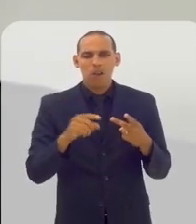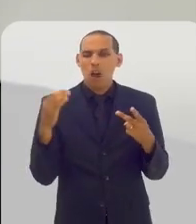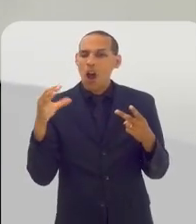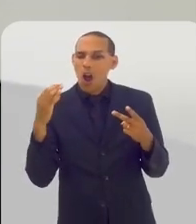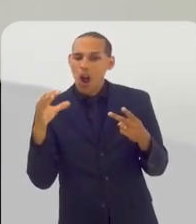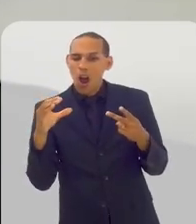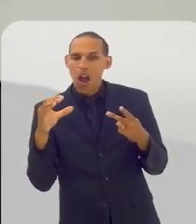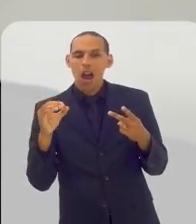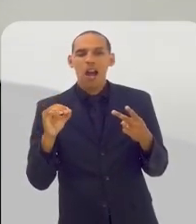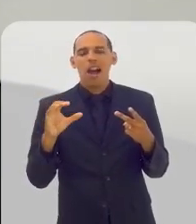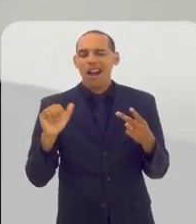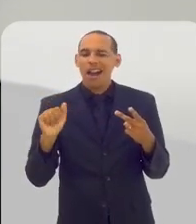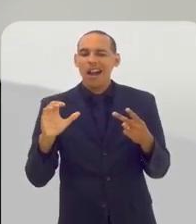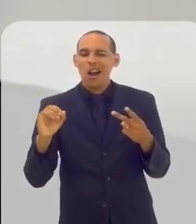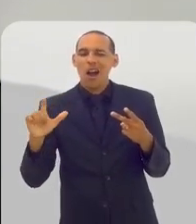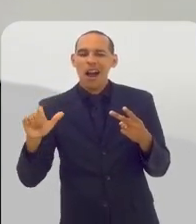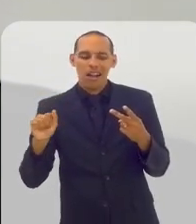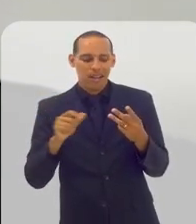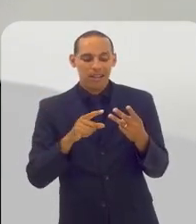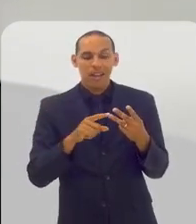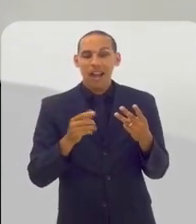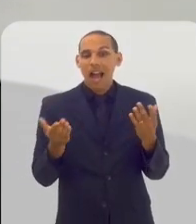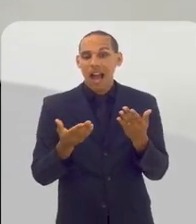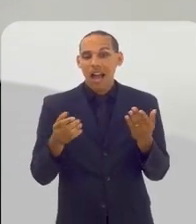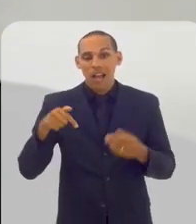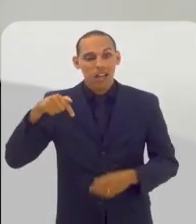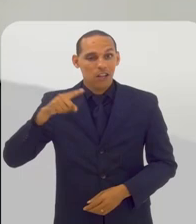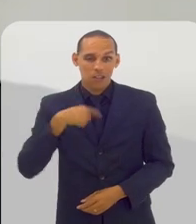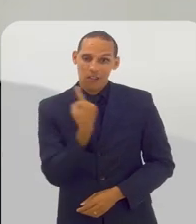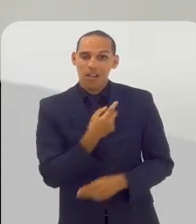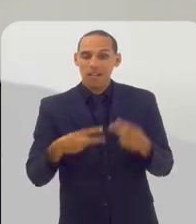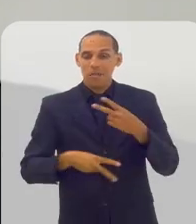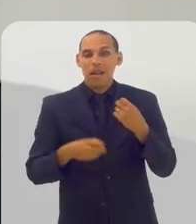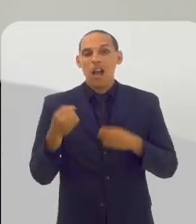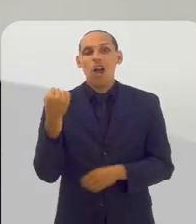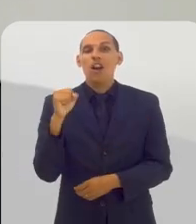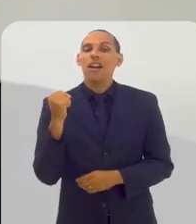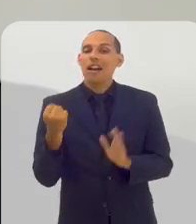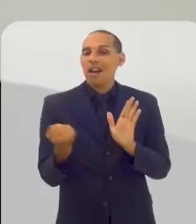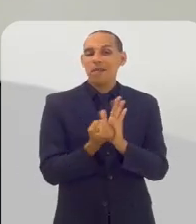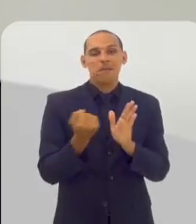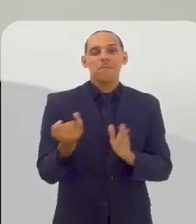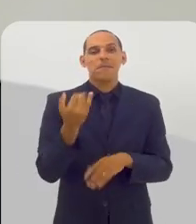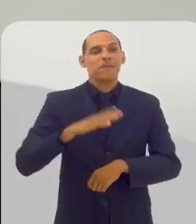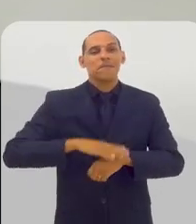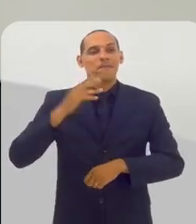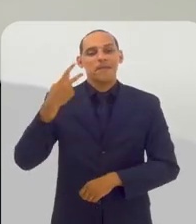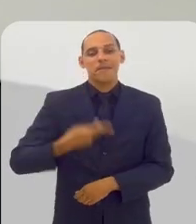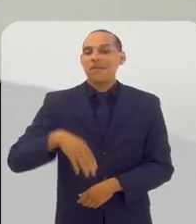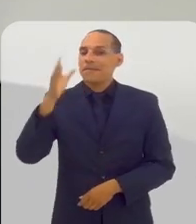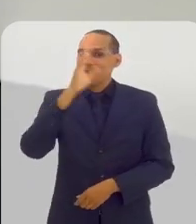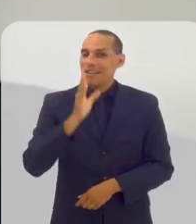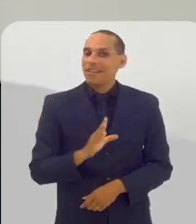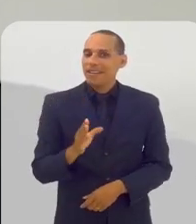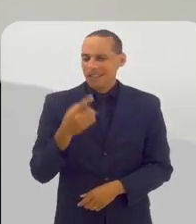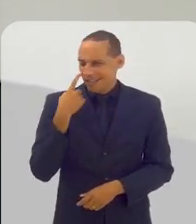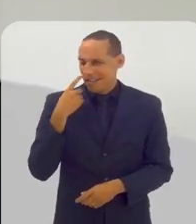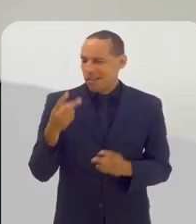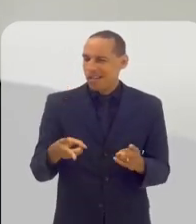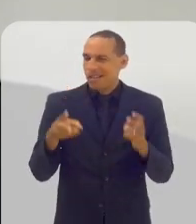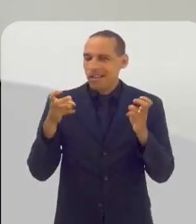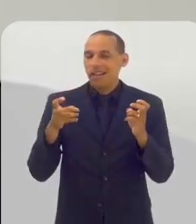Itaú coca-cola não sei o quê o SEBRAE hoje se firmou como a oitava marca mais importante do Brasil